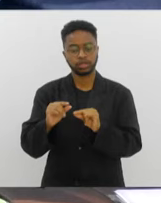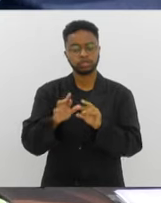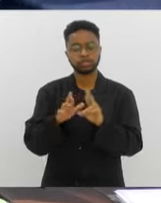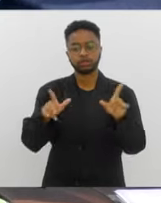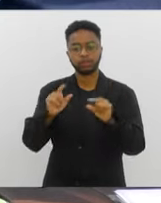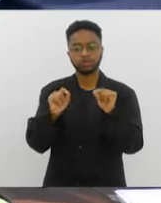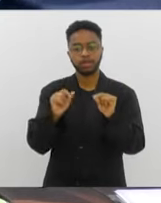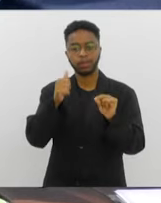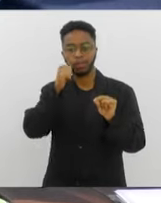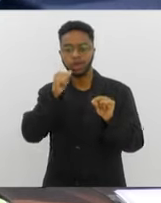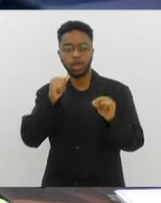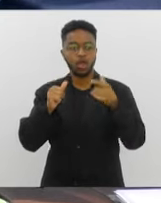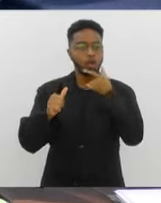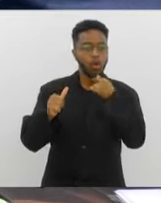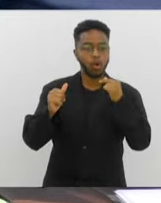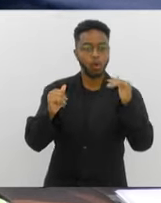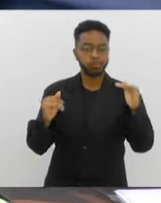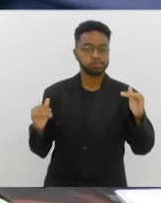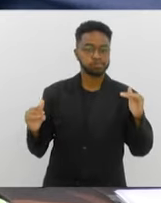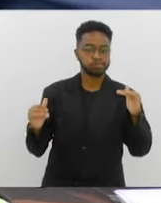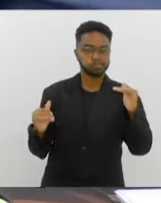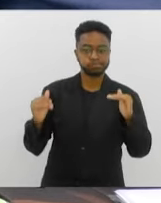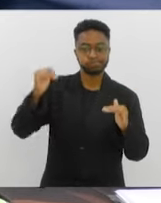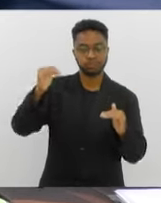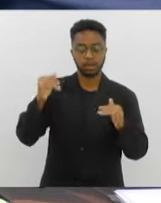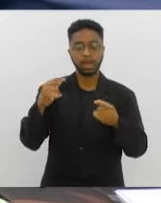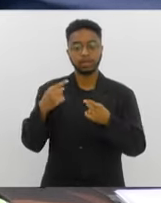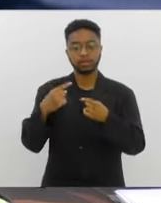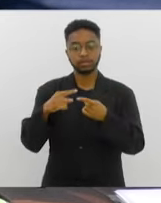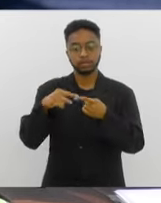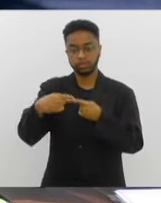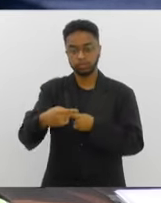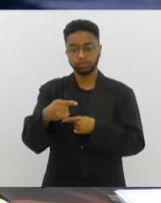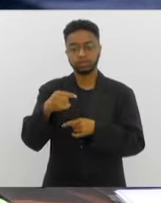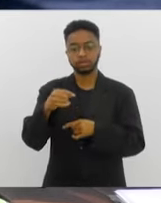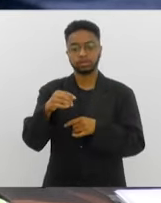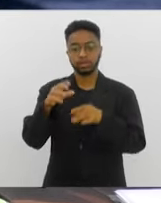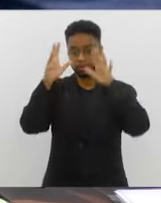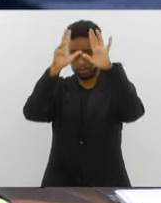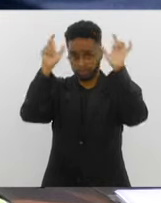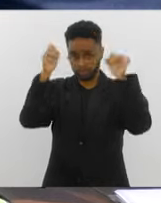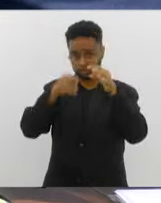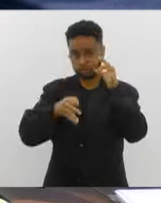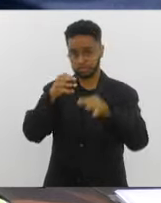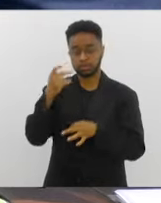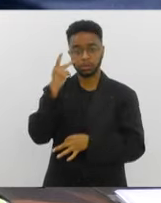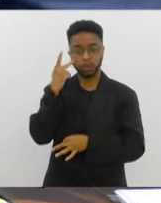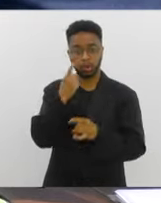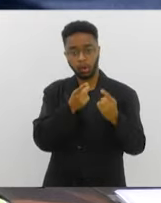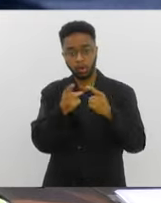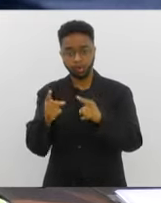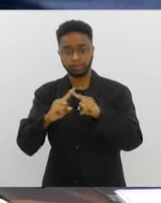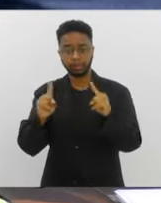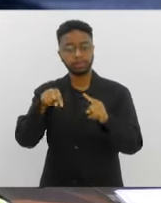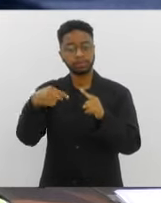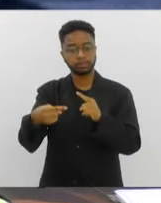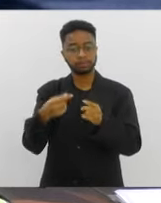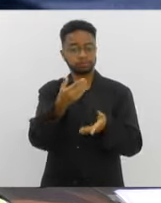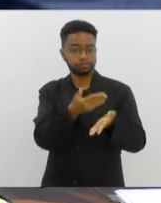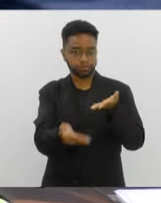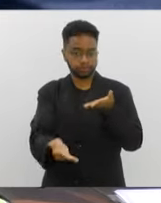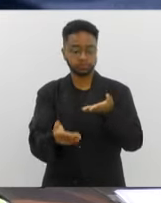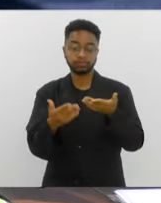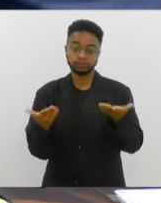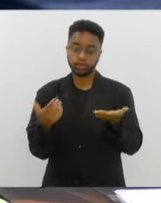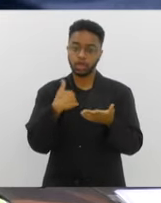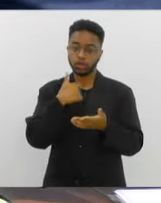mulheres e homens. O TJ de São Paulo ficou contra, mas depois mudou de posição, porque foi derrubado. Então, eu não sou contra que haja